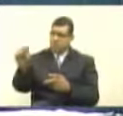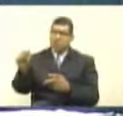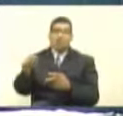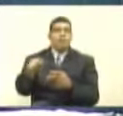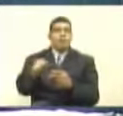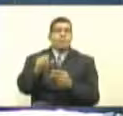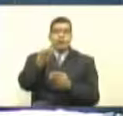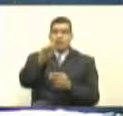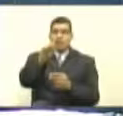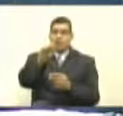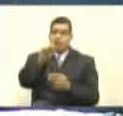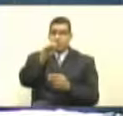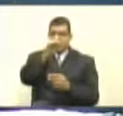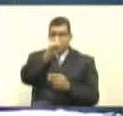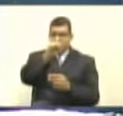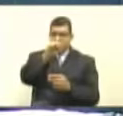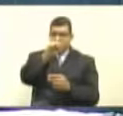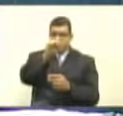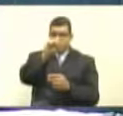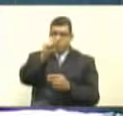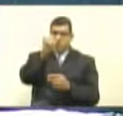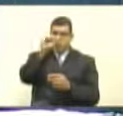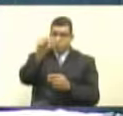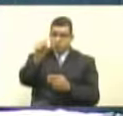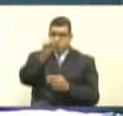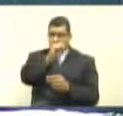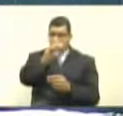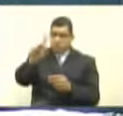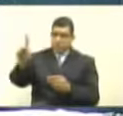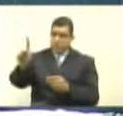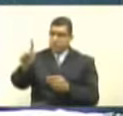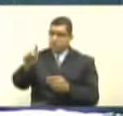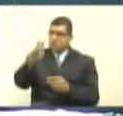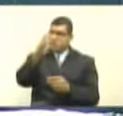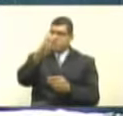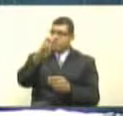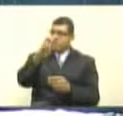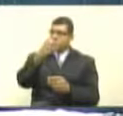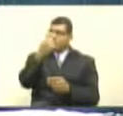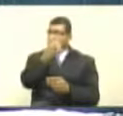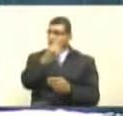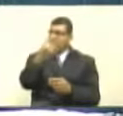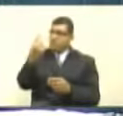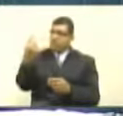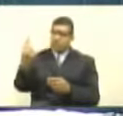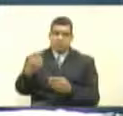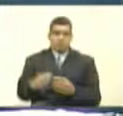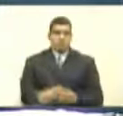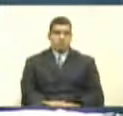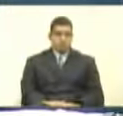8 aposentados, deputado Sidney Leite. São quase 5 milhões de reais para cada.